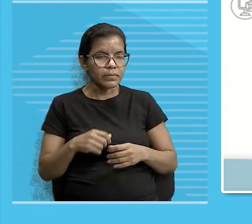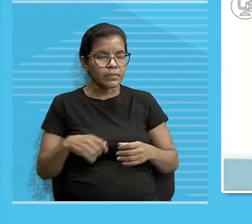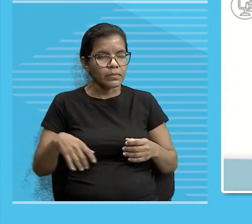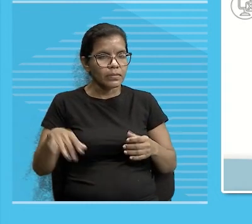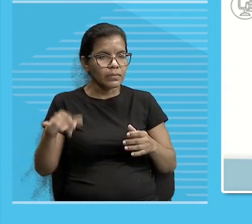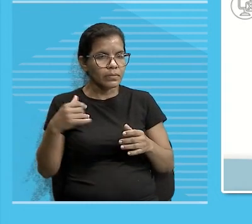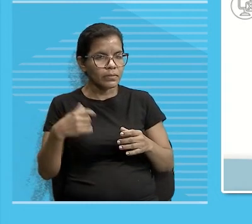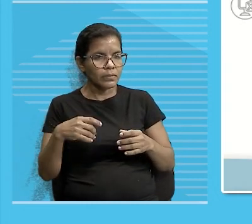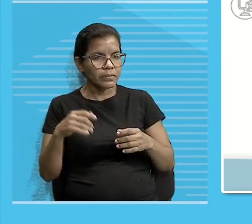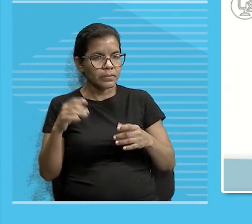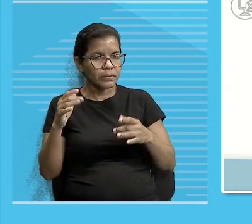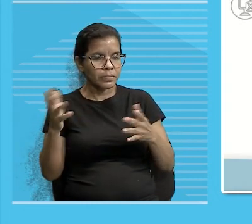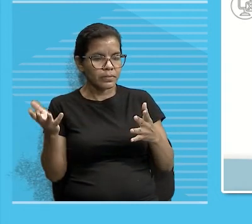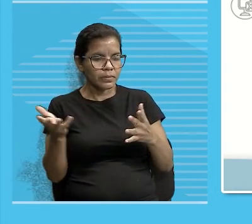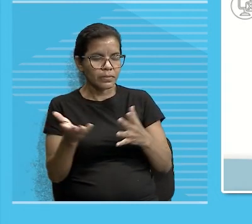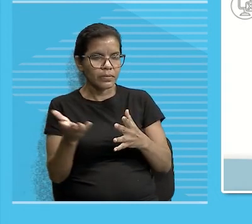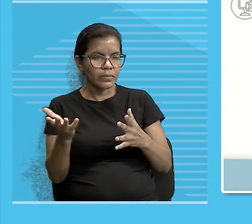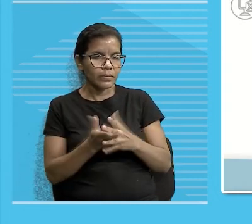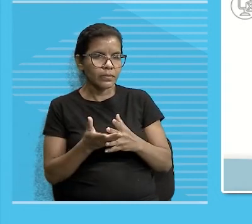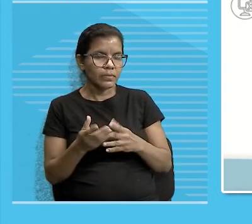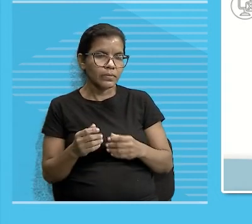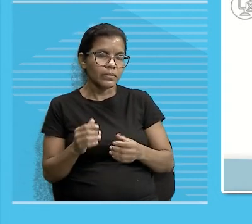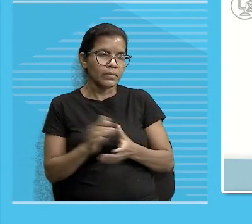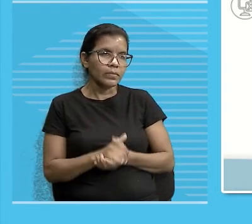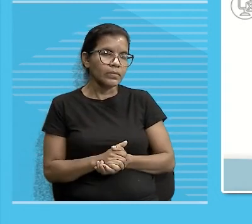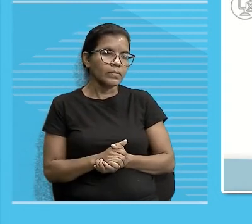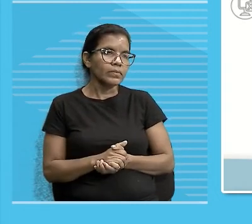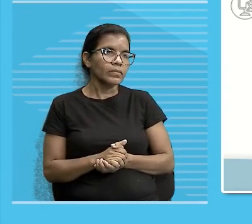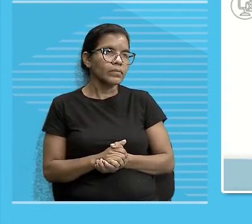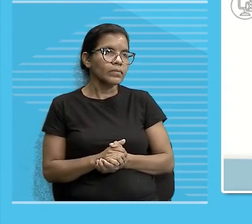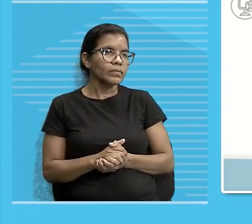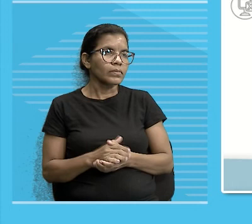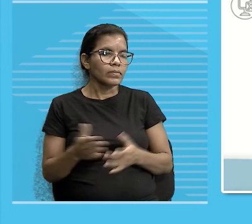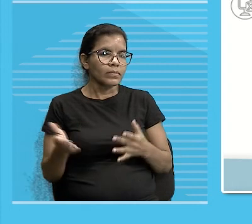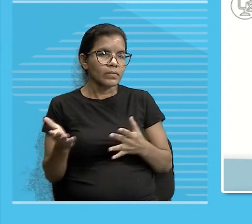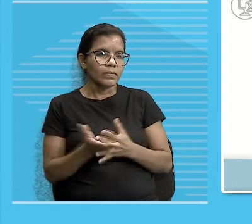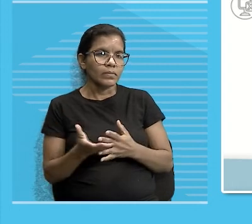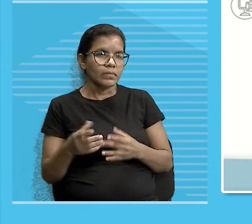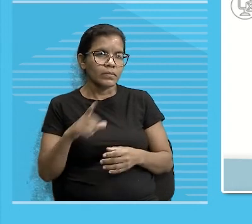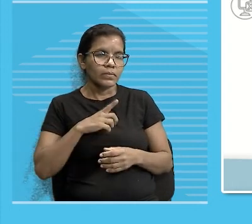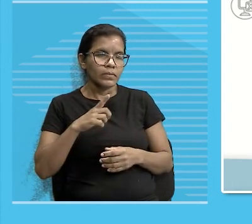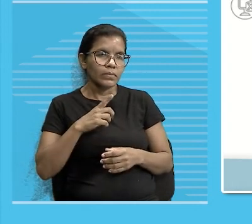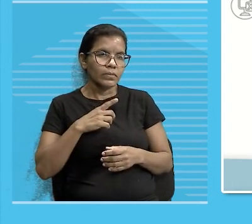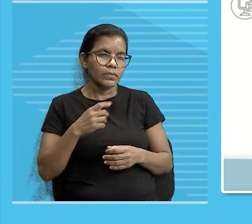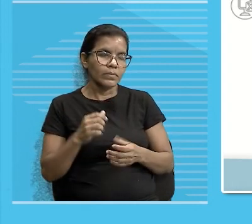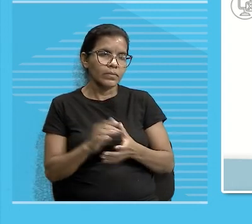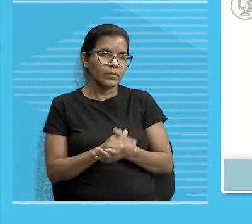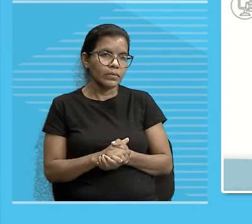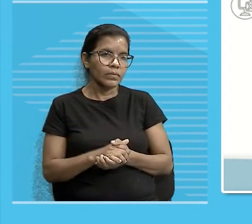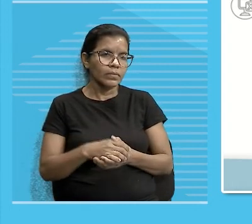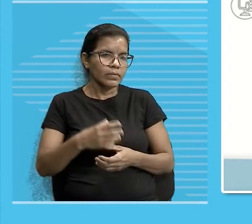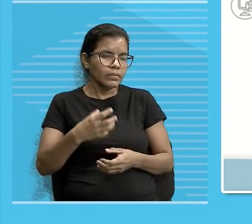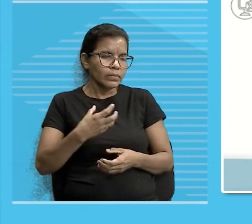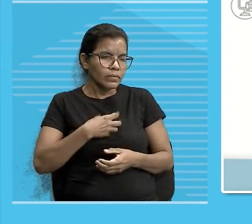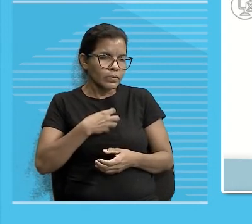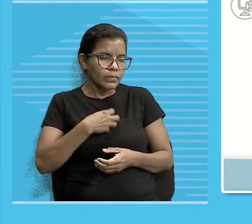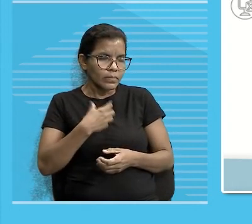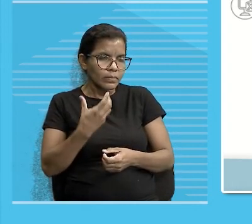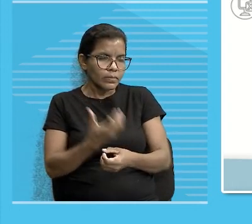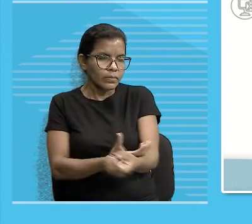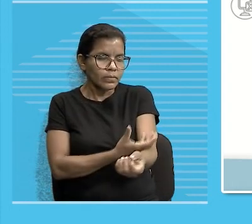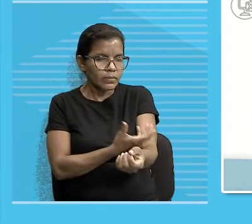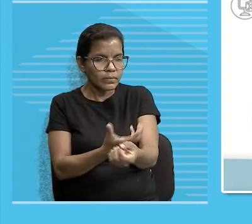barroca? E aí, nós vimos que no barroco existe um predomínio das emoções.